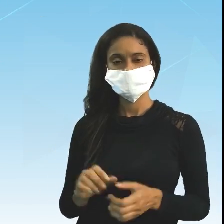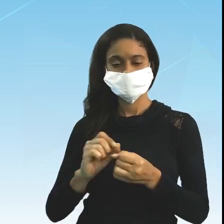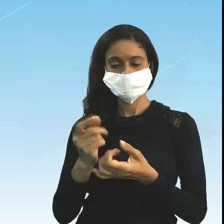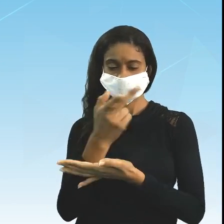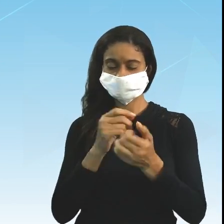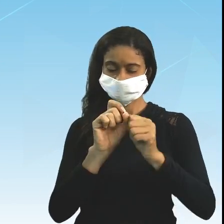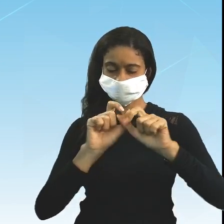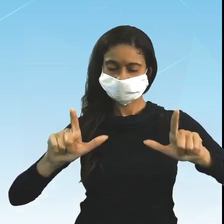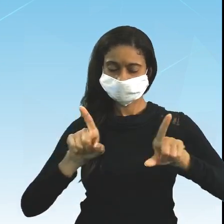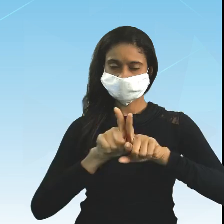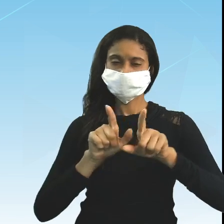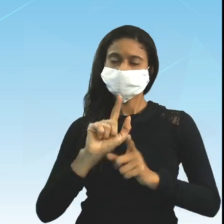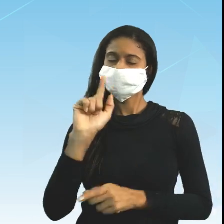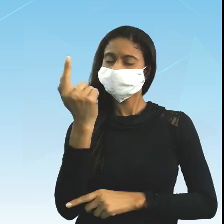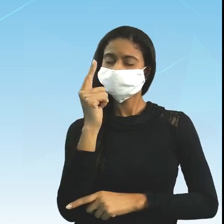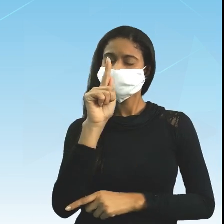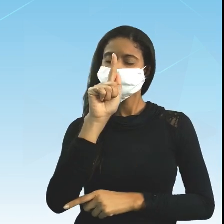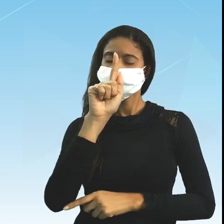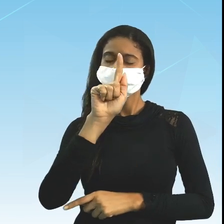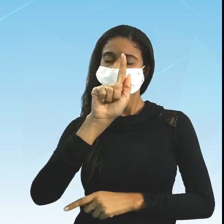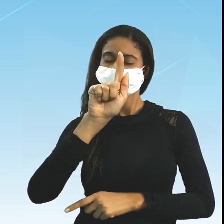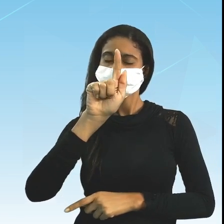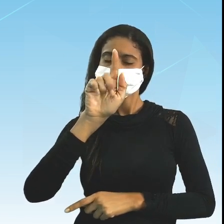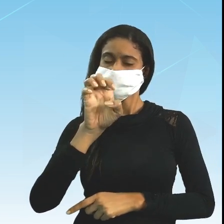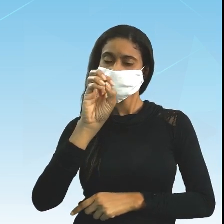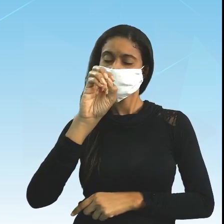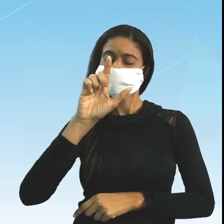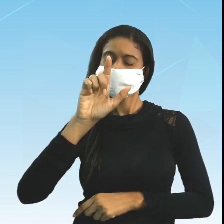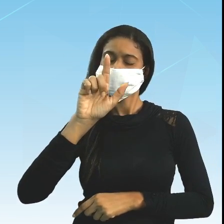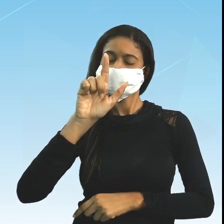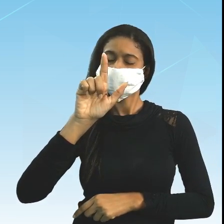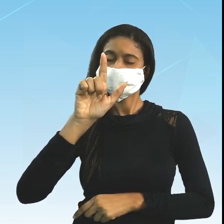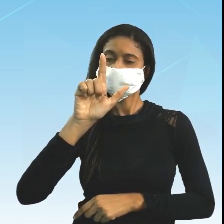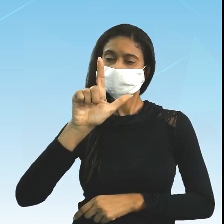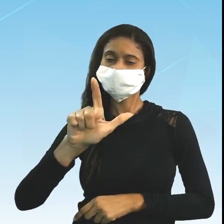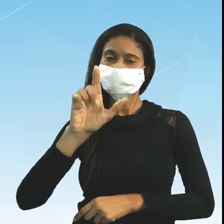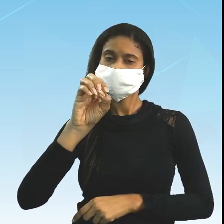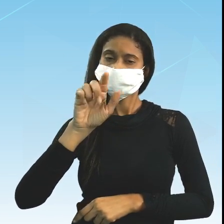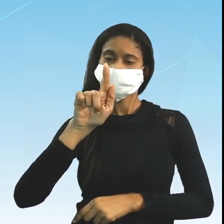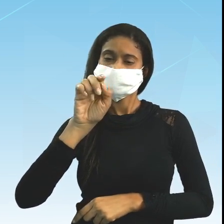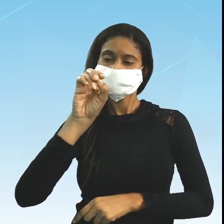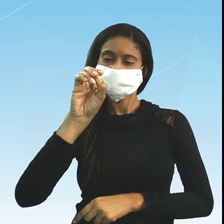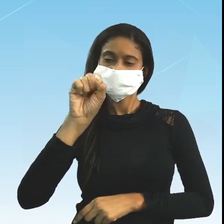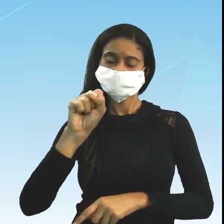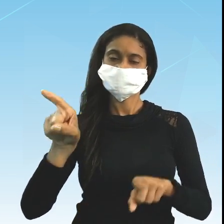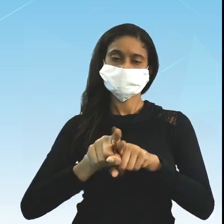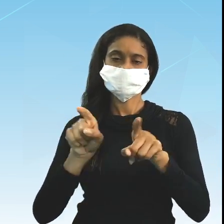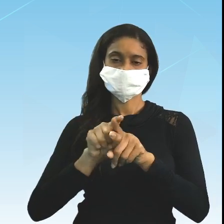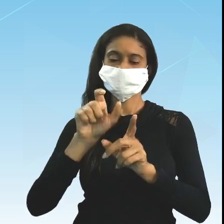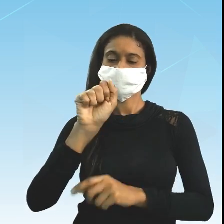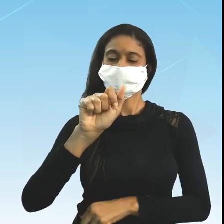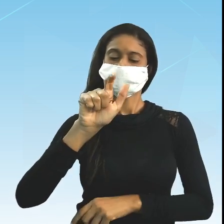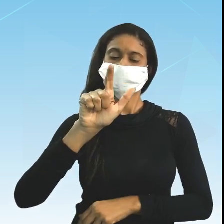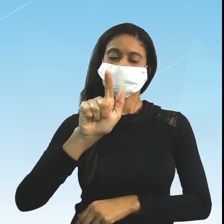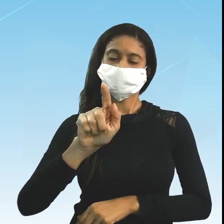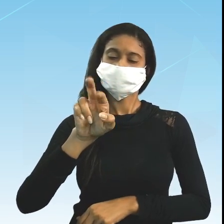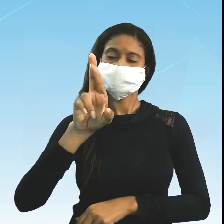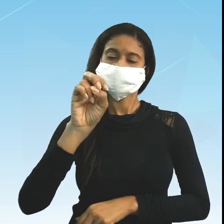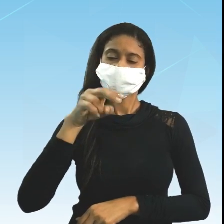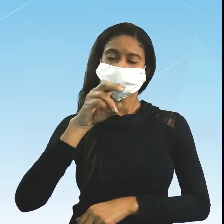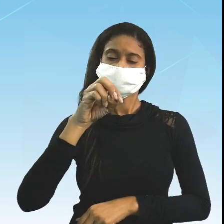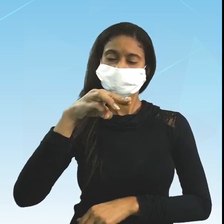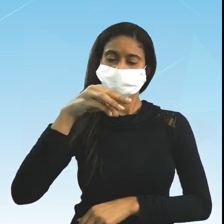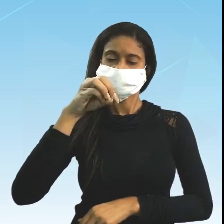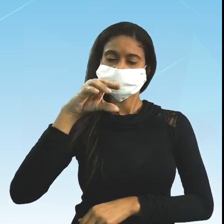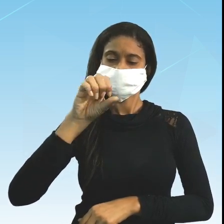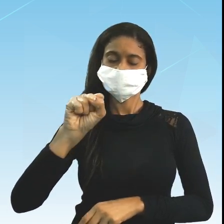os geógrafos, os geólogos, os agrônomos, agronomias, engenheiros, os biólogos,